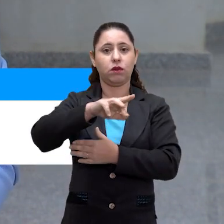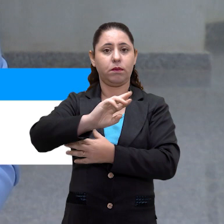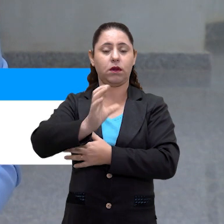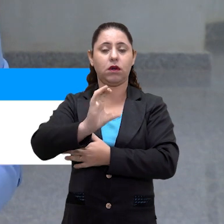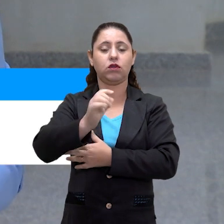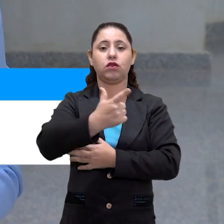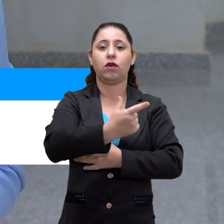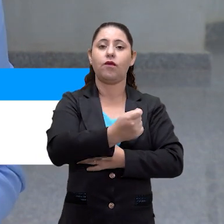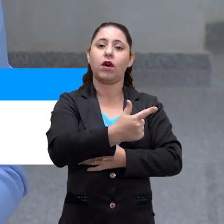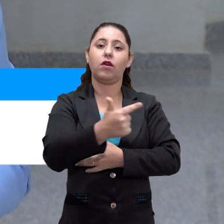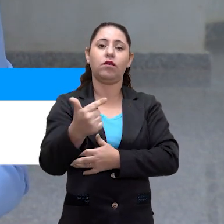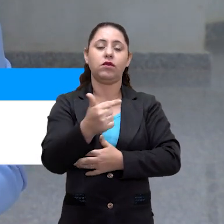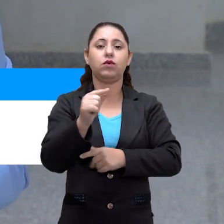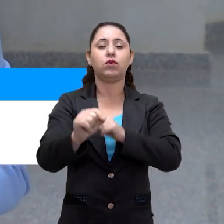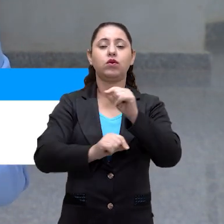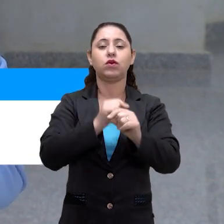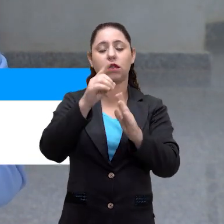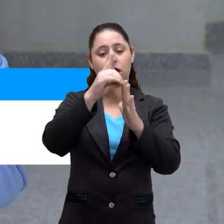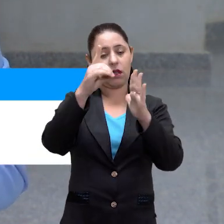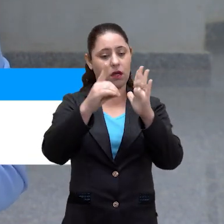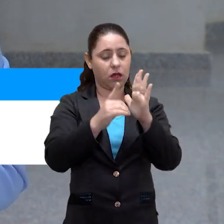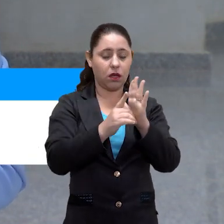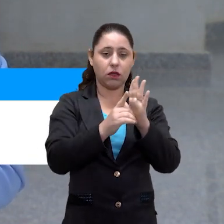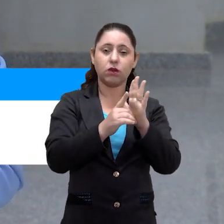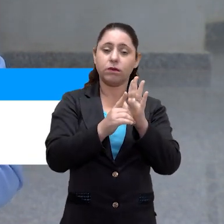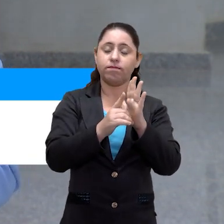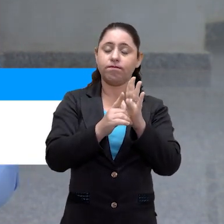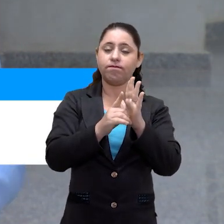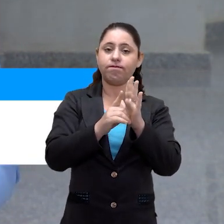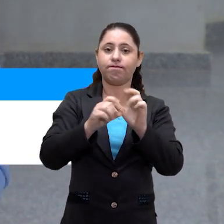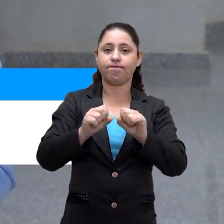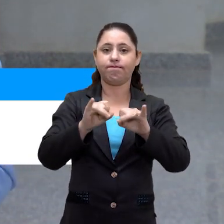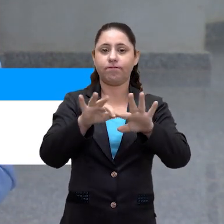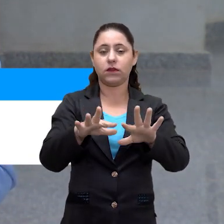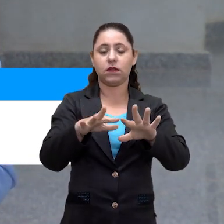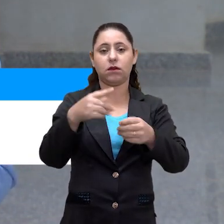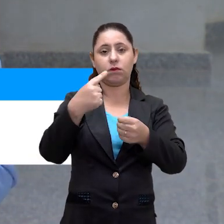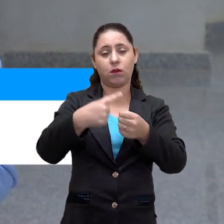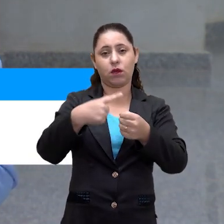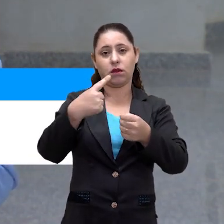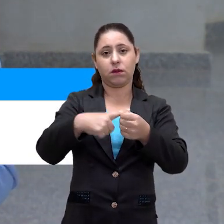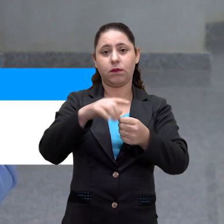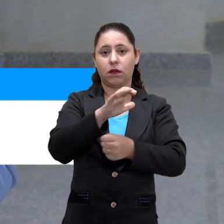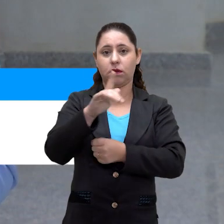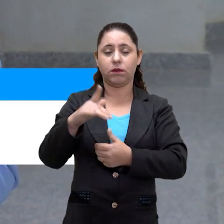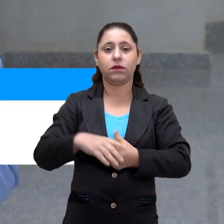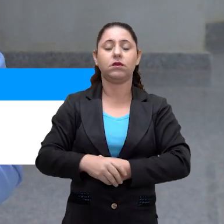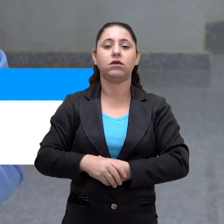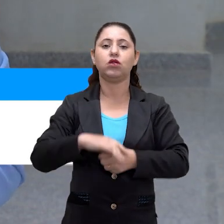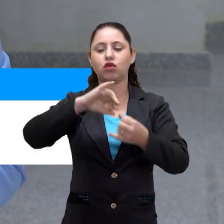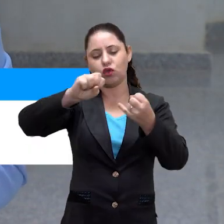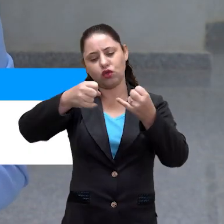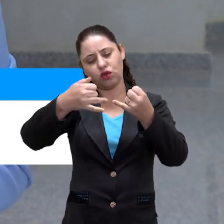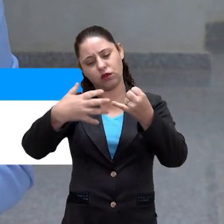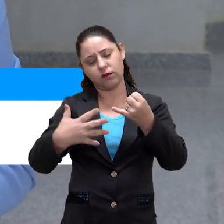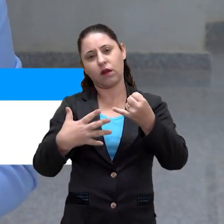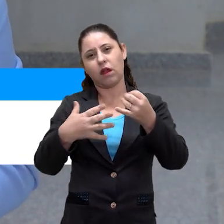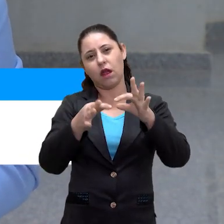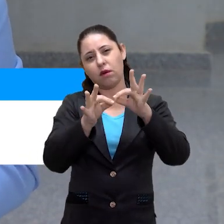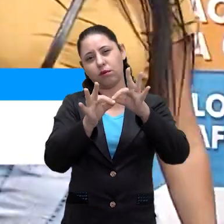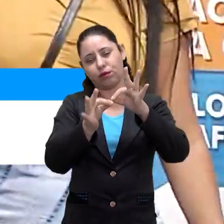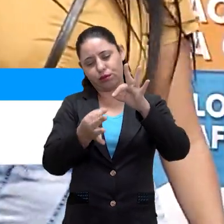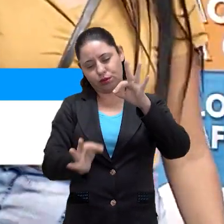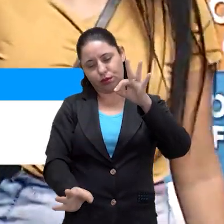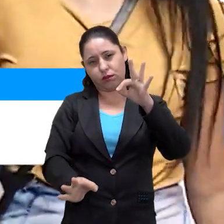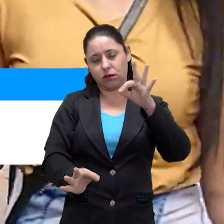mesa diretora, que prorroga até 31 de março de 2022 a ocorrência do estado de calamidade pública no município de Campo